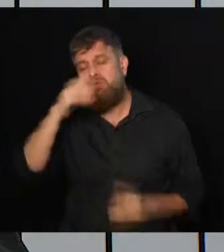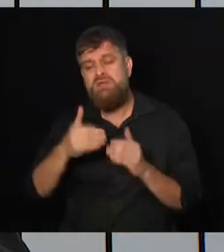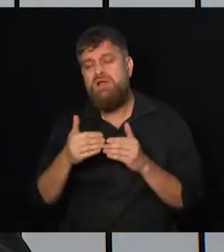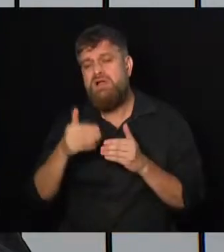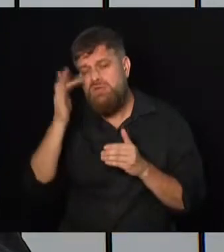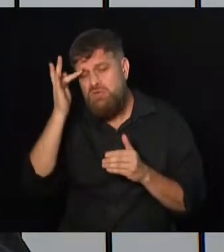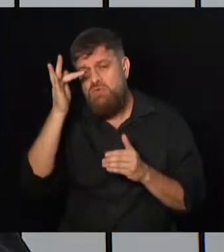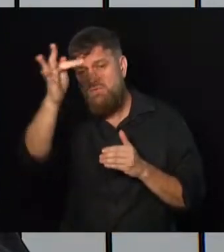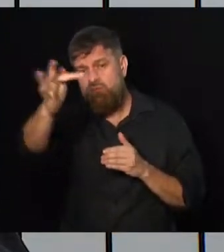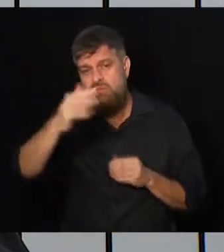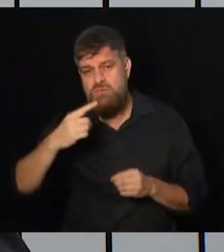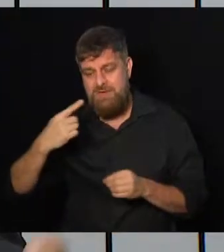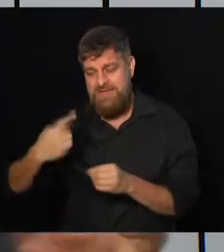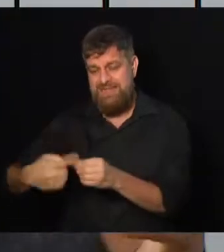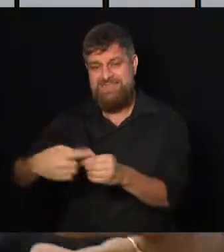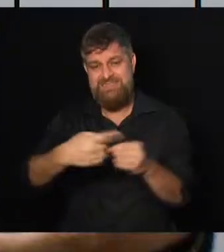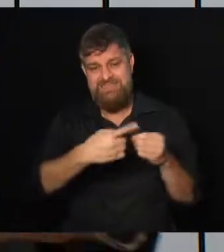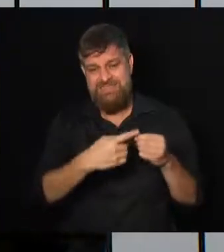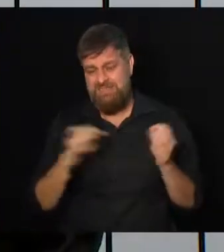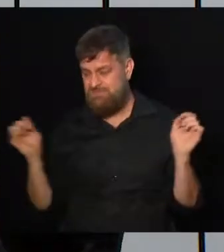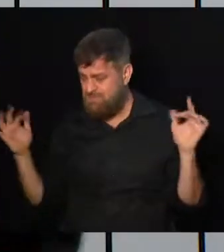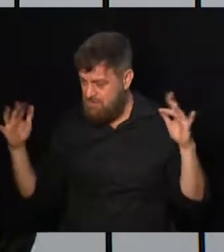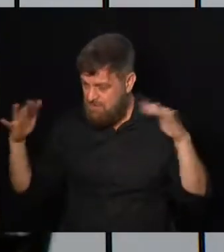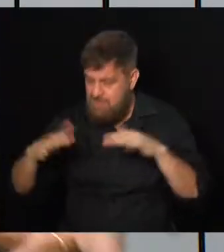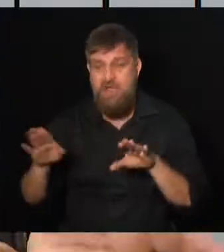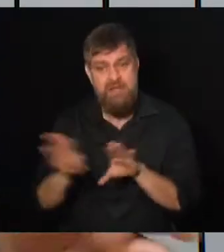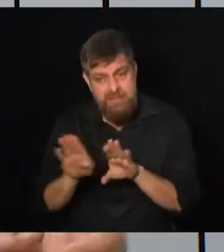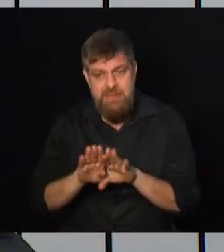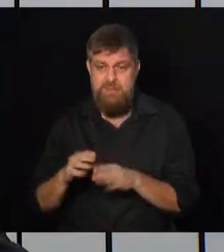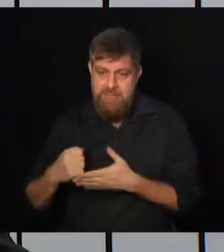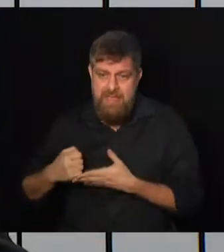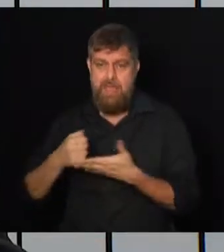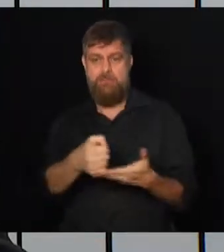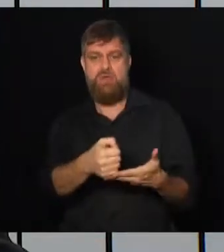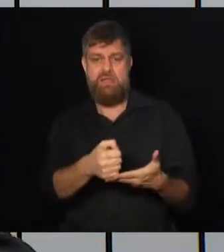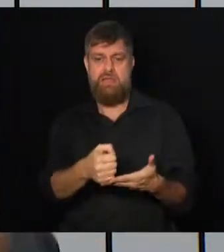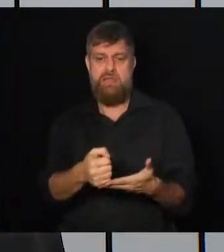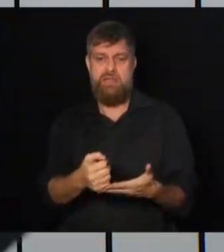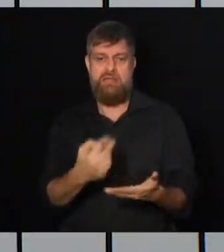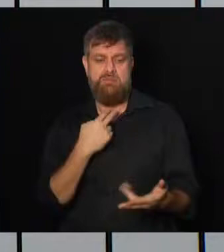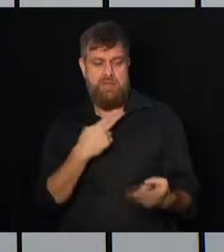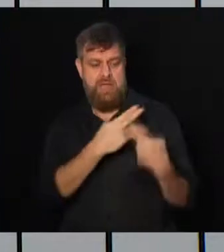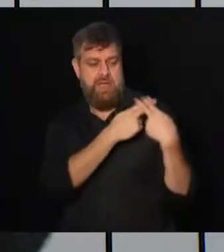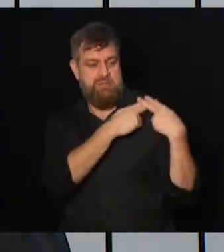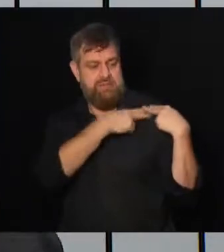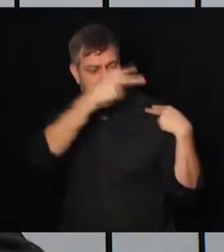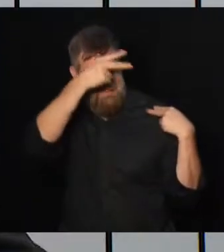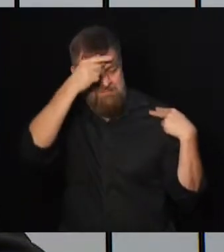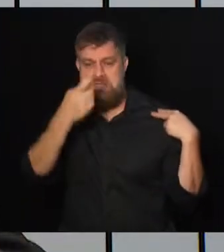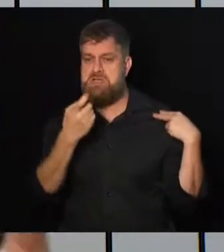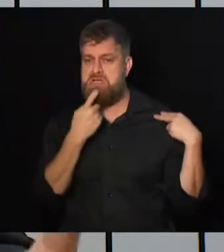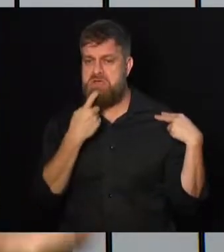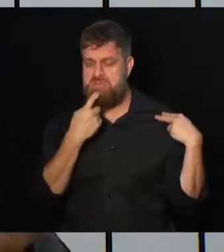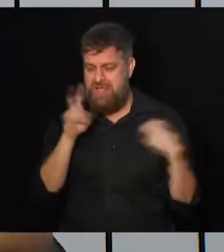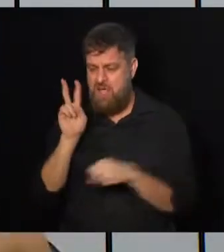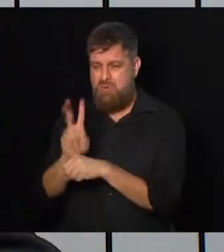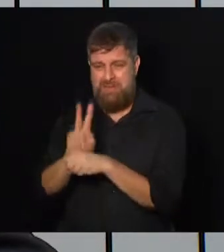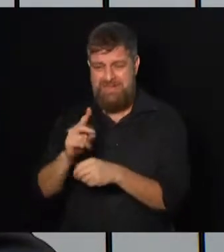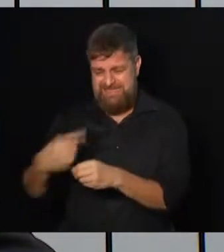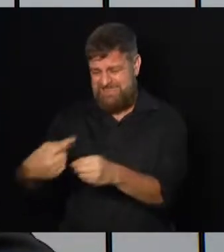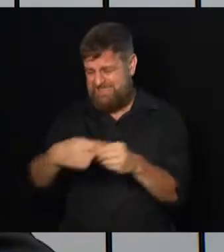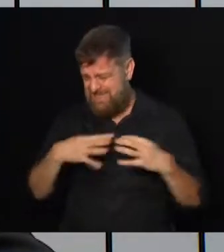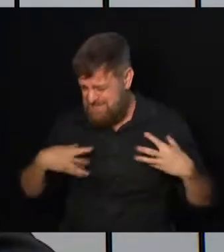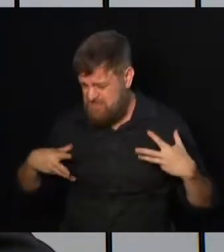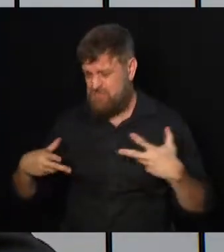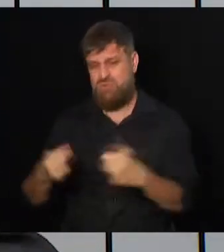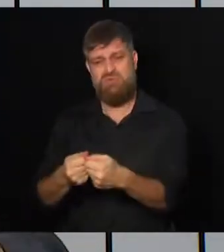As cidades que vão ser atendidas, elas têm que fazer também a sua colaboração. Porque senão vai estourar tudo aqui em Campinas, e como é que você vai fazer para manter